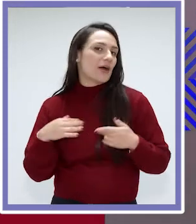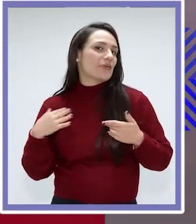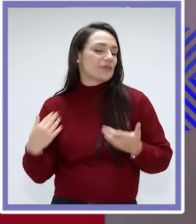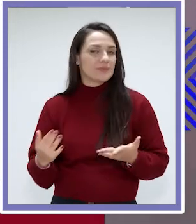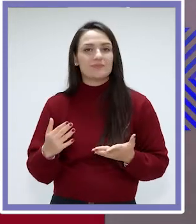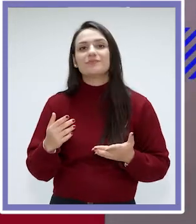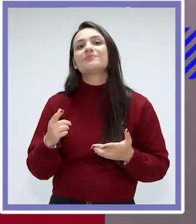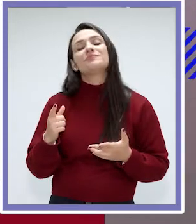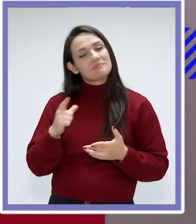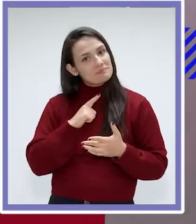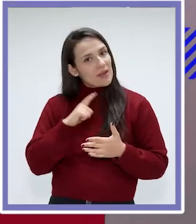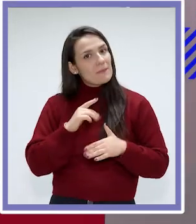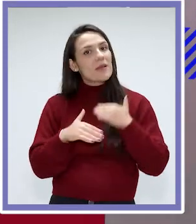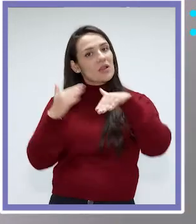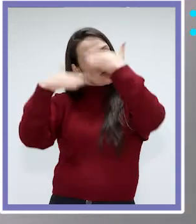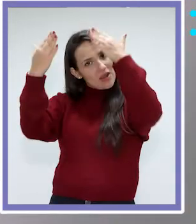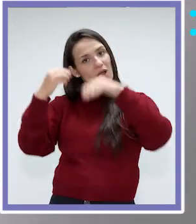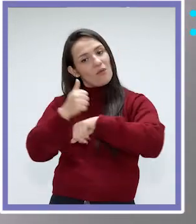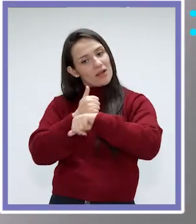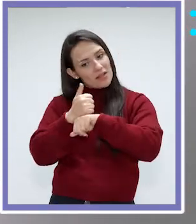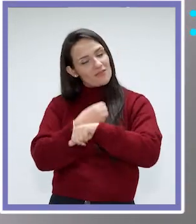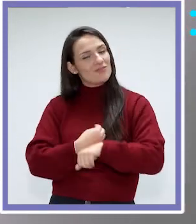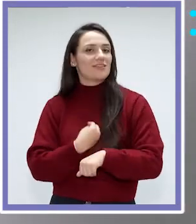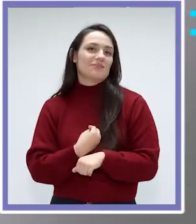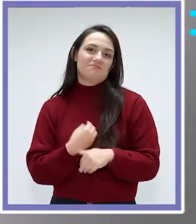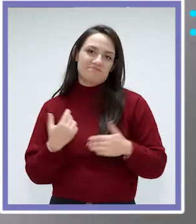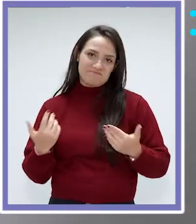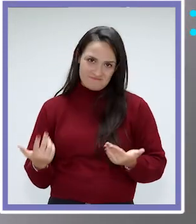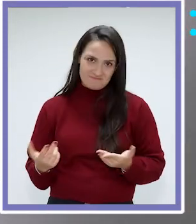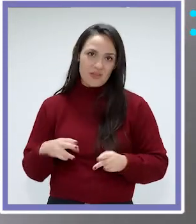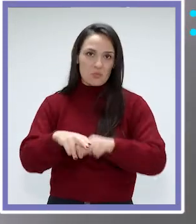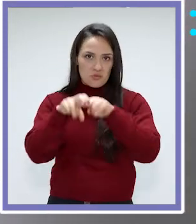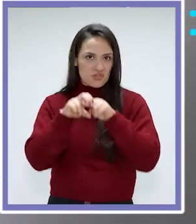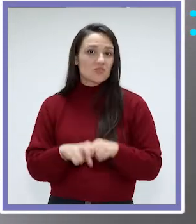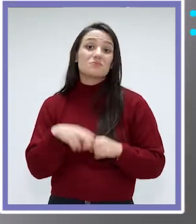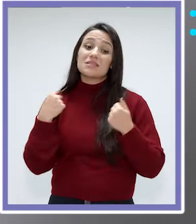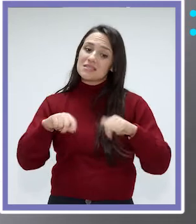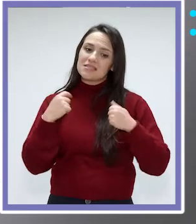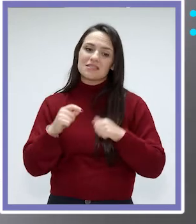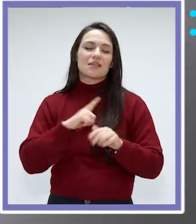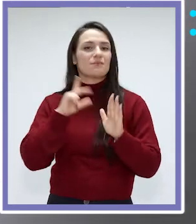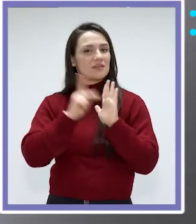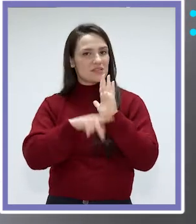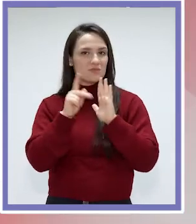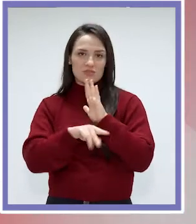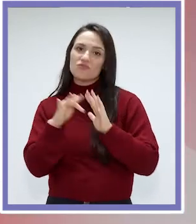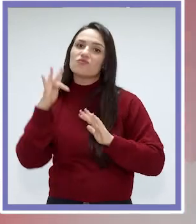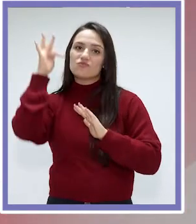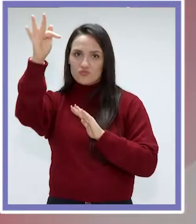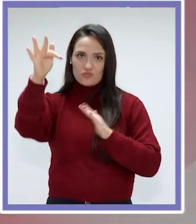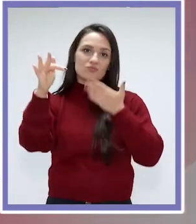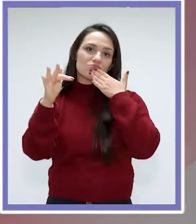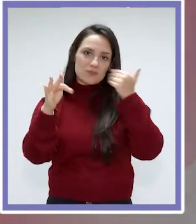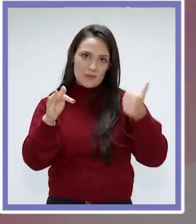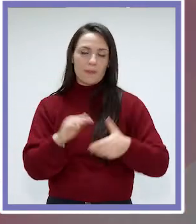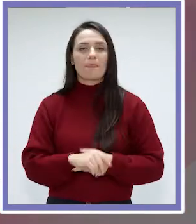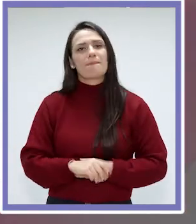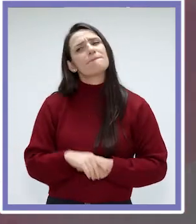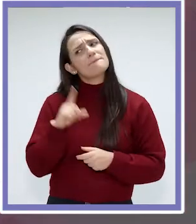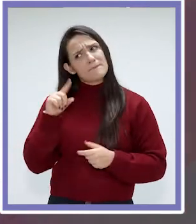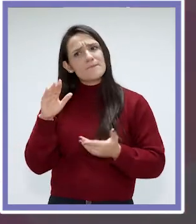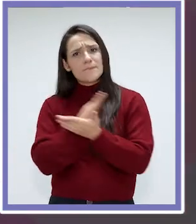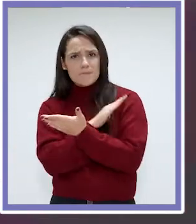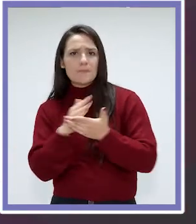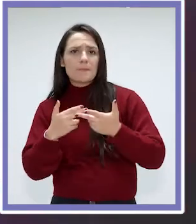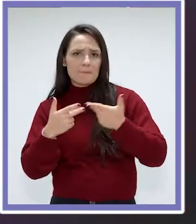sustentabilidade. E isso é todo um trabalho de pensar, fazer uma projeção para o futuro, né? Eu acho que